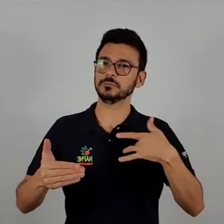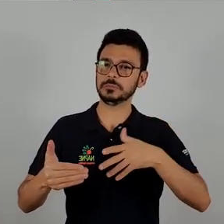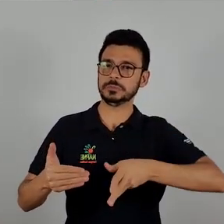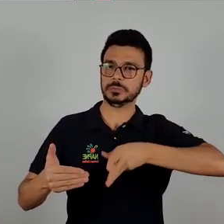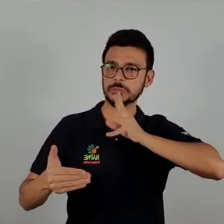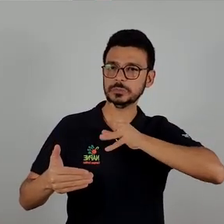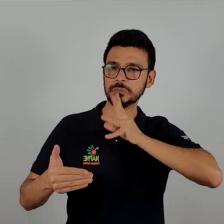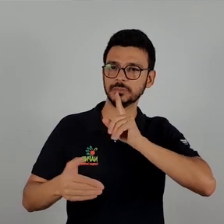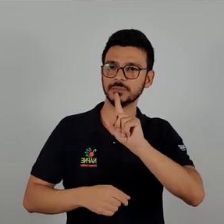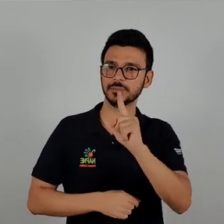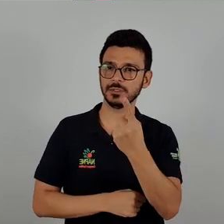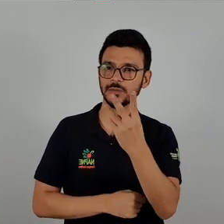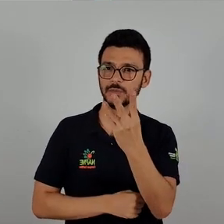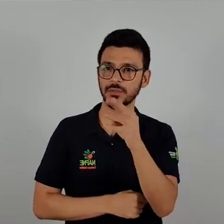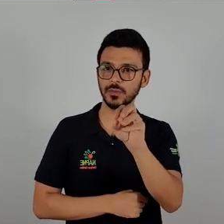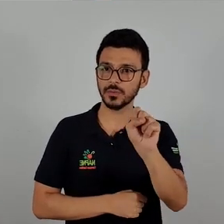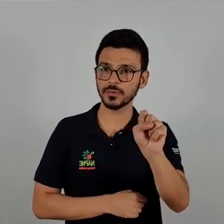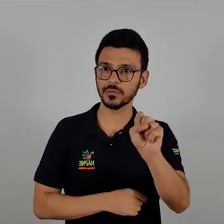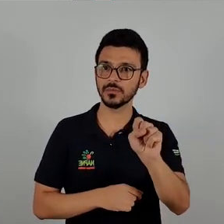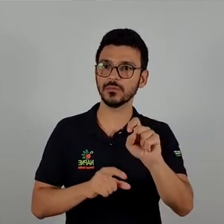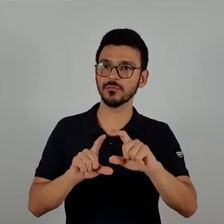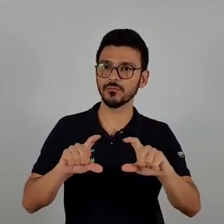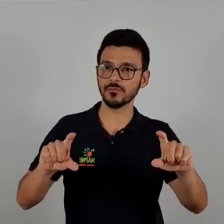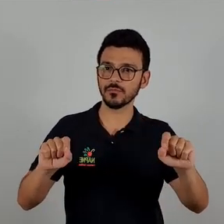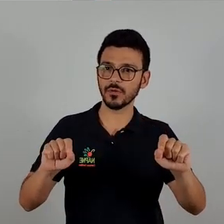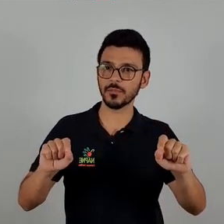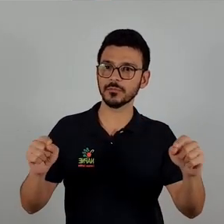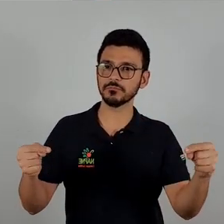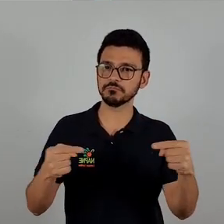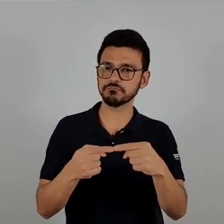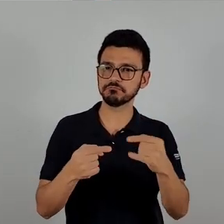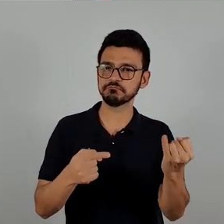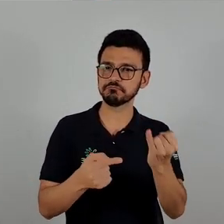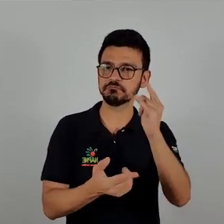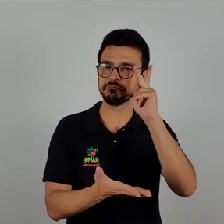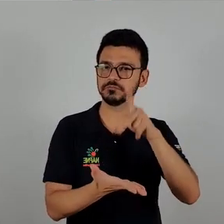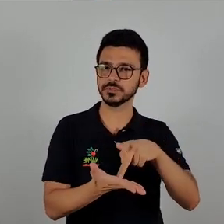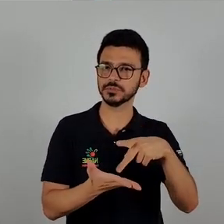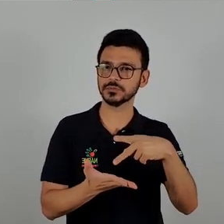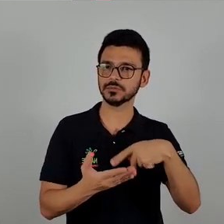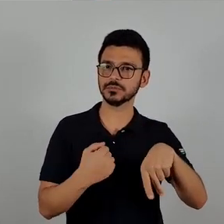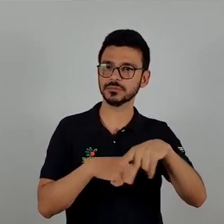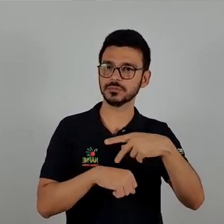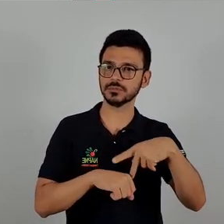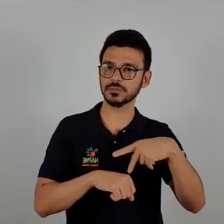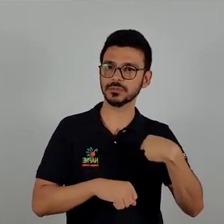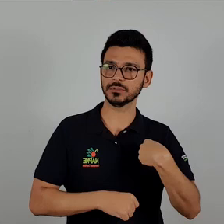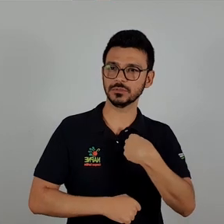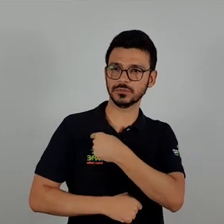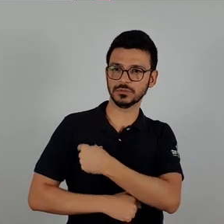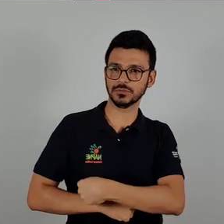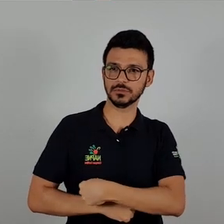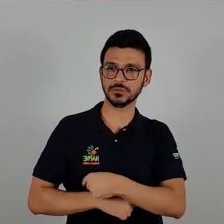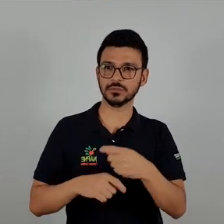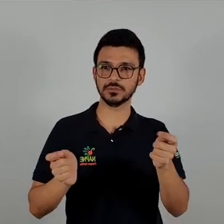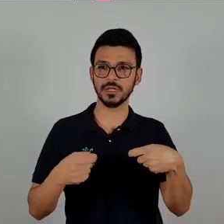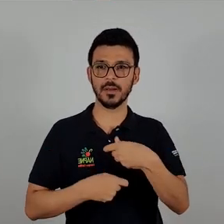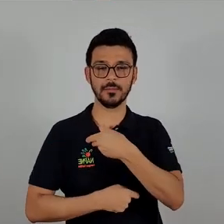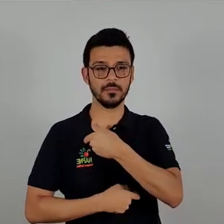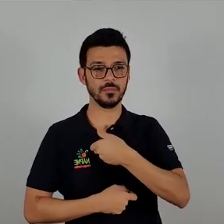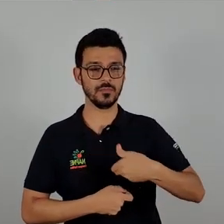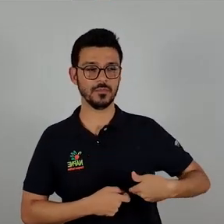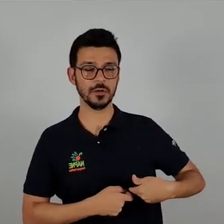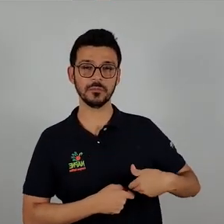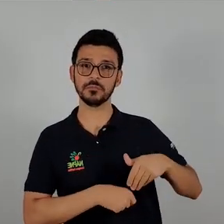Certo? No Brasil, nós tivemos a introdução na década de 80, então é muito recente aqui no Brasil ainda, embora já usada há milhares